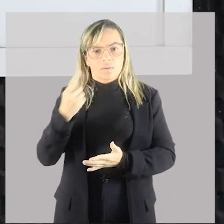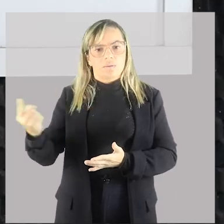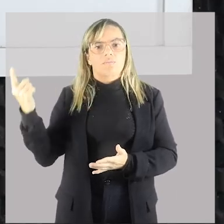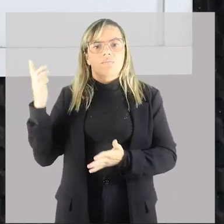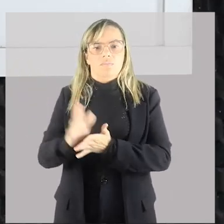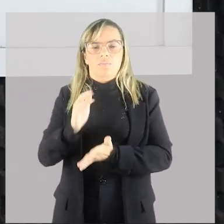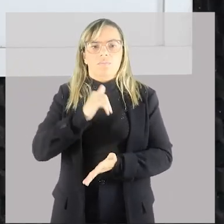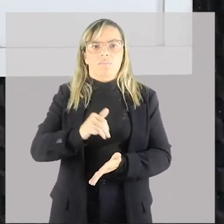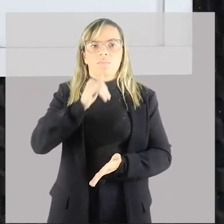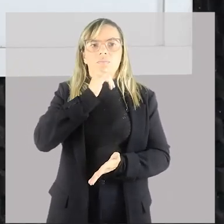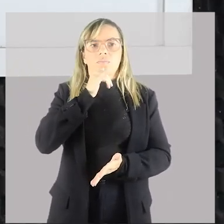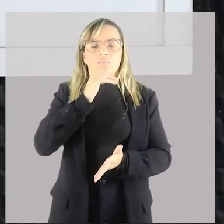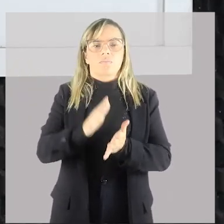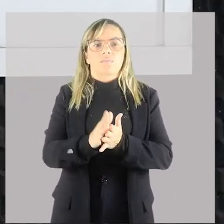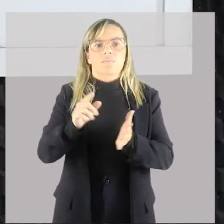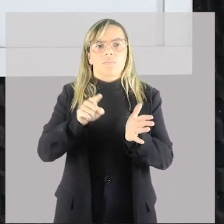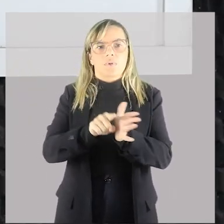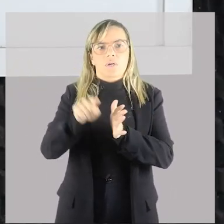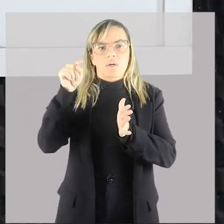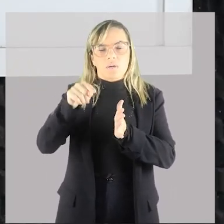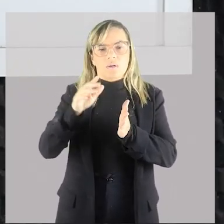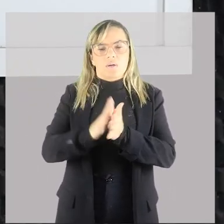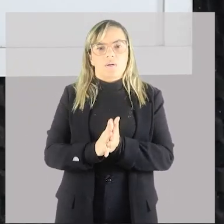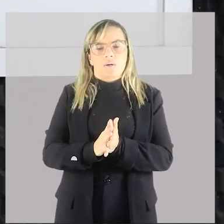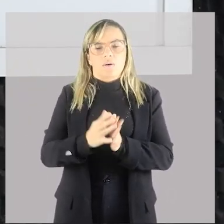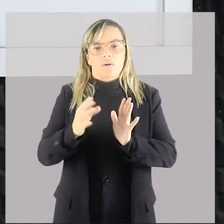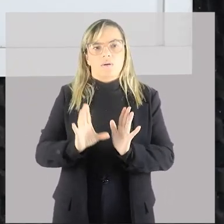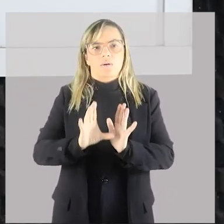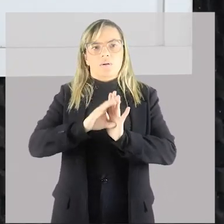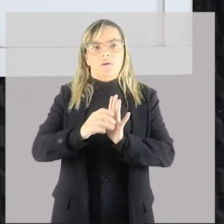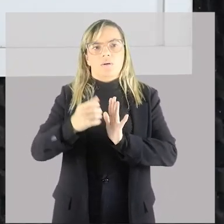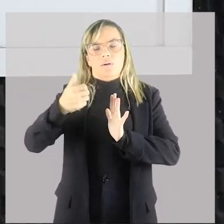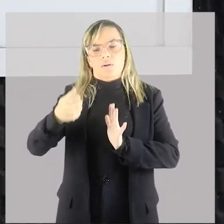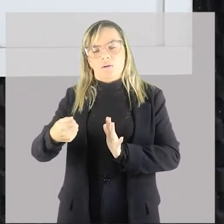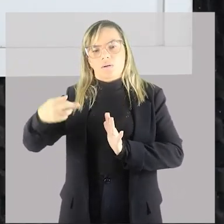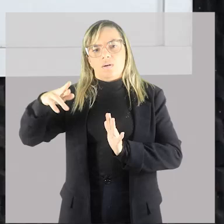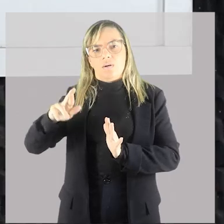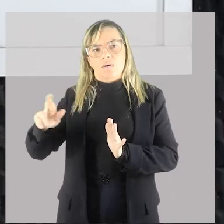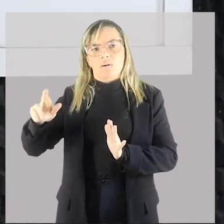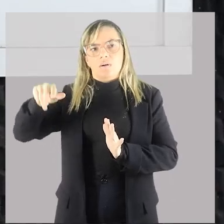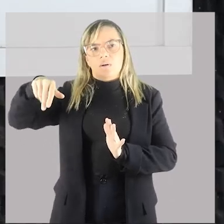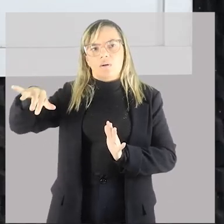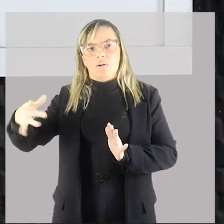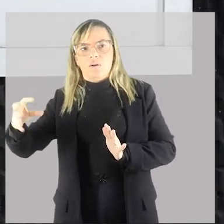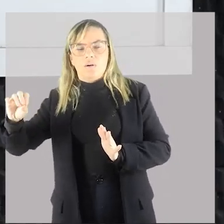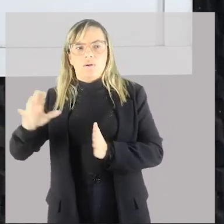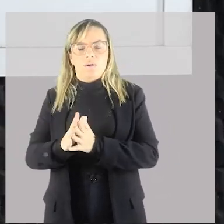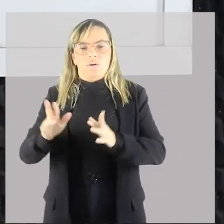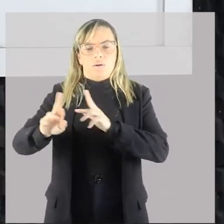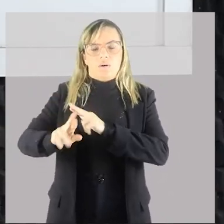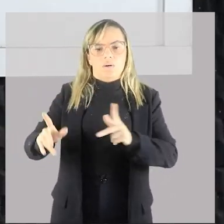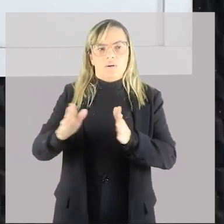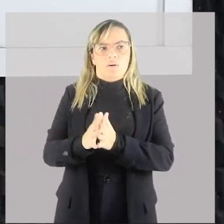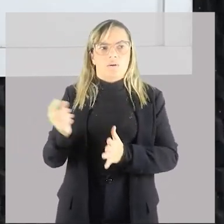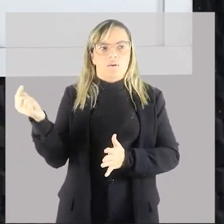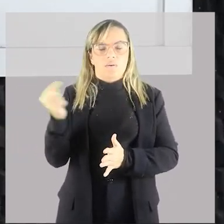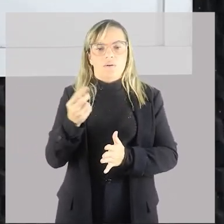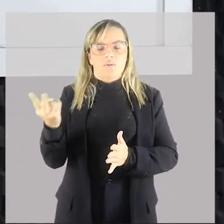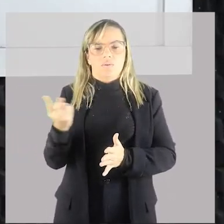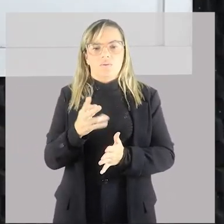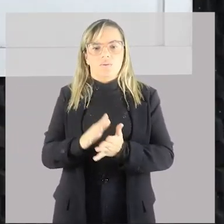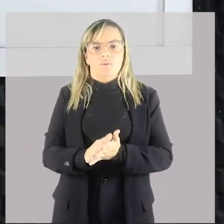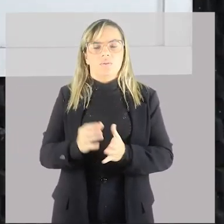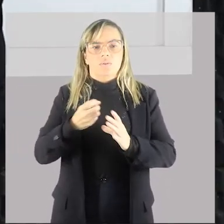caso, você tem um problema de arranjo. Certo? Então, essa é a diferença entre o arranjo e a combinação.